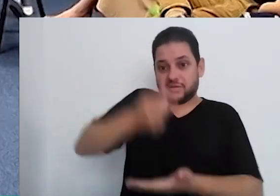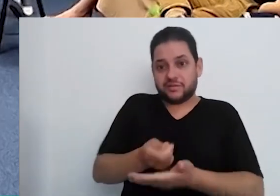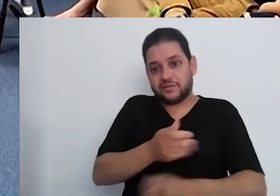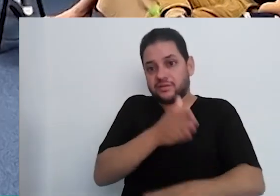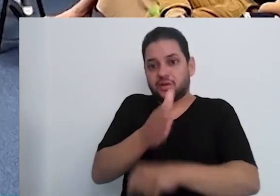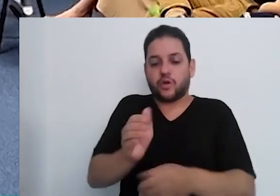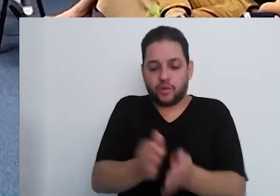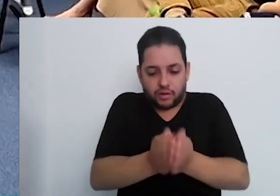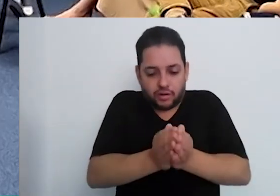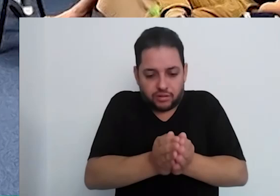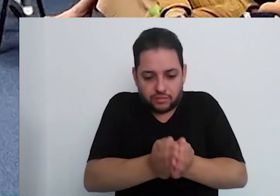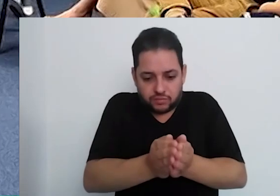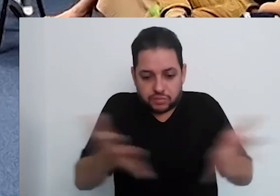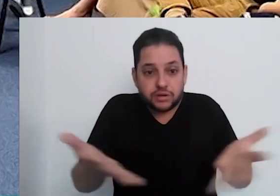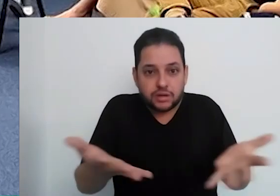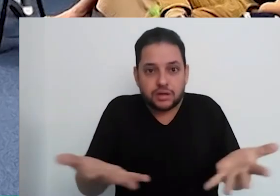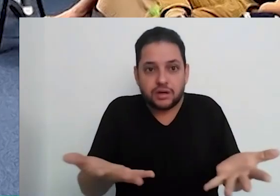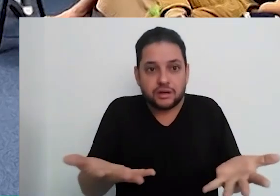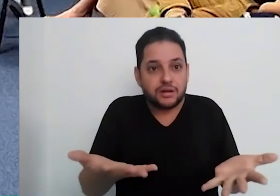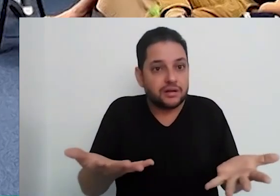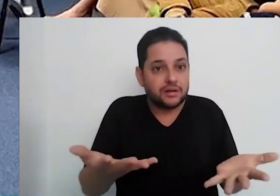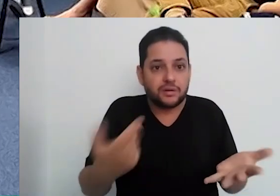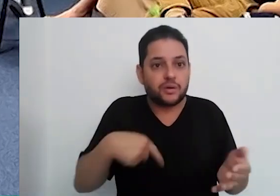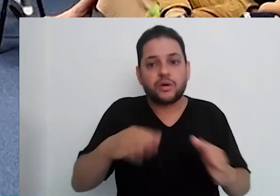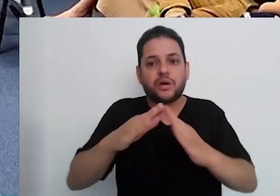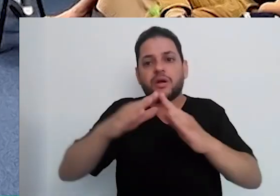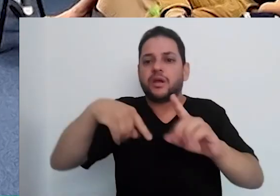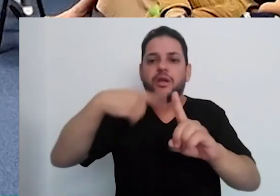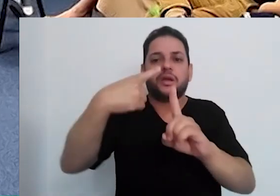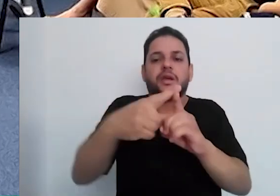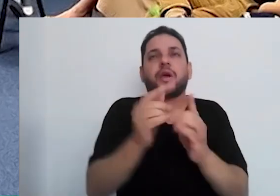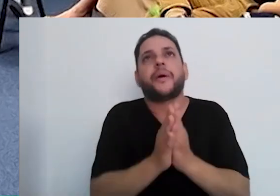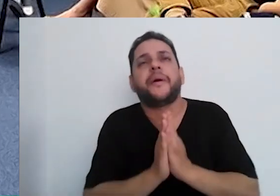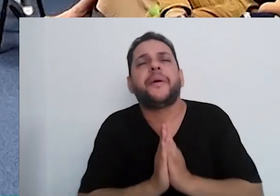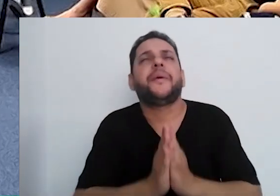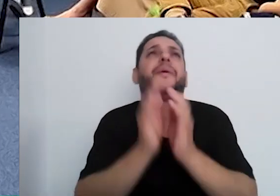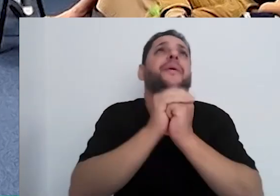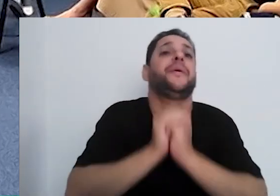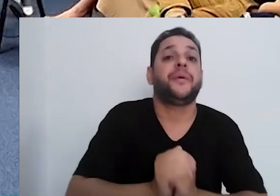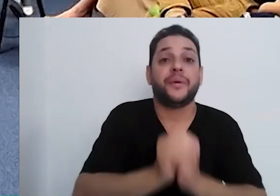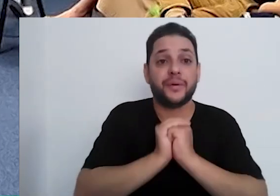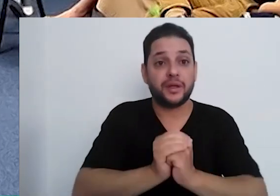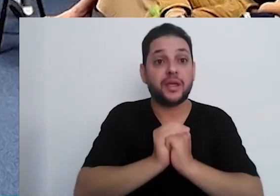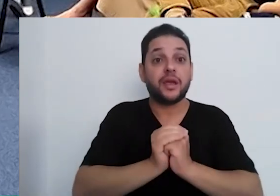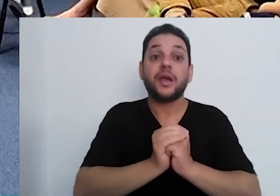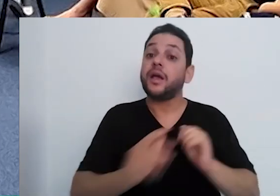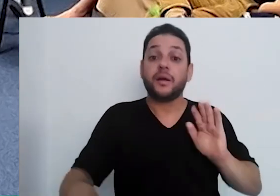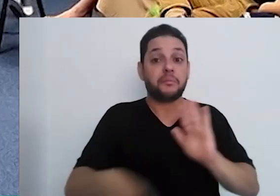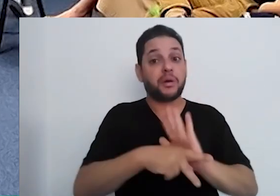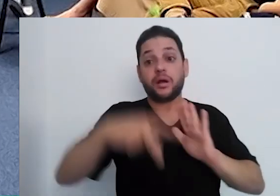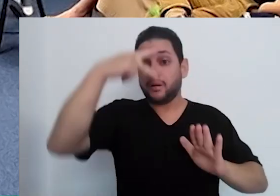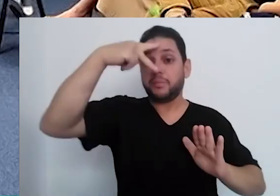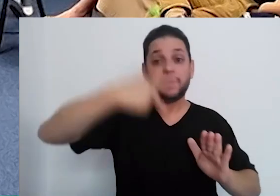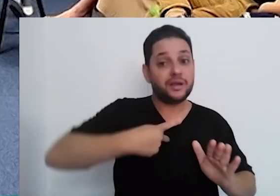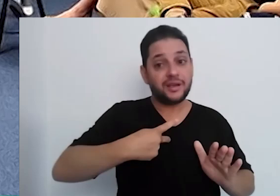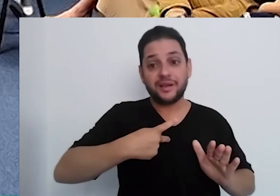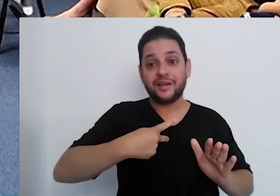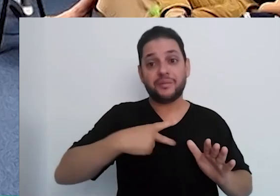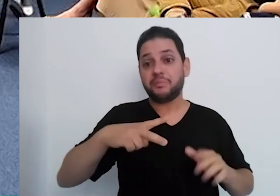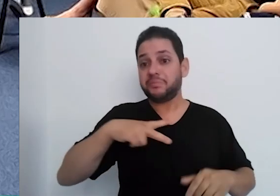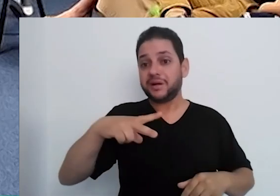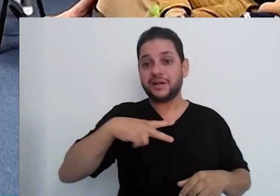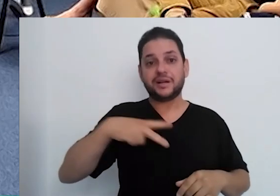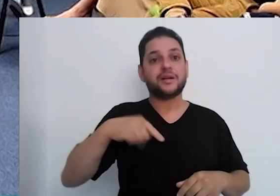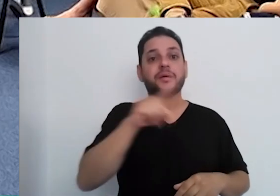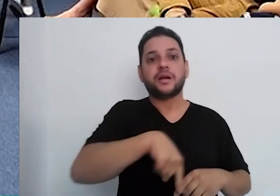o chaman eh ir na igreja fazer novena isso aí é uma coisa do foro íntimo da pessoa mas você não espera que um médico